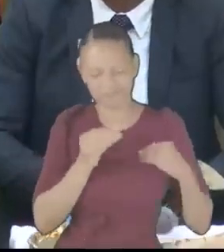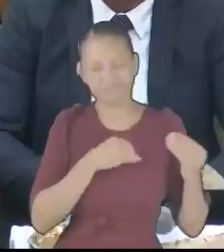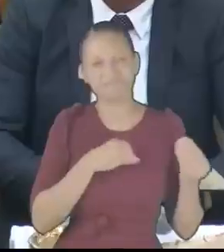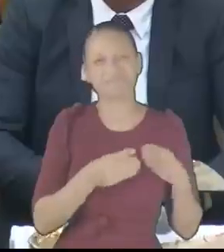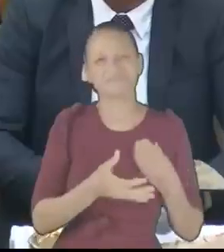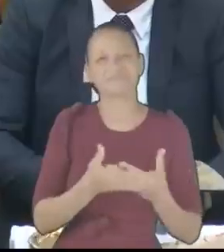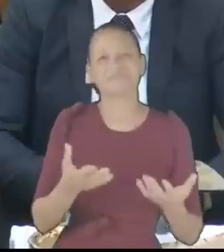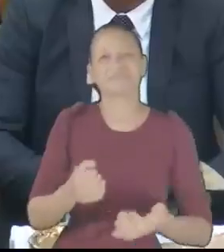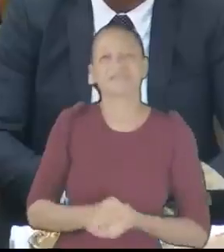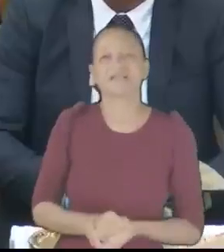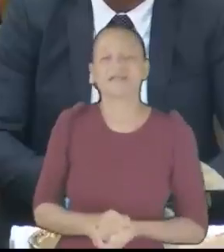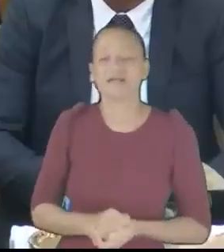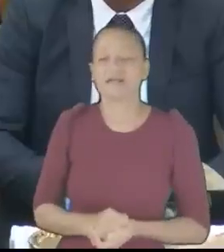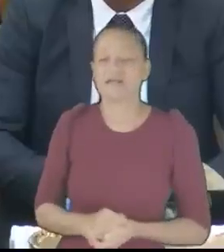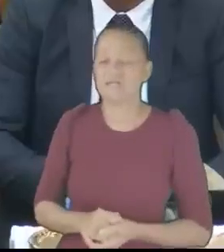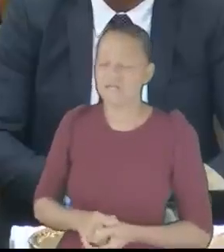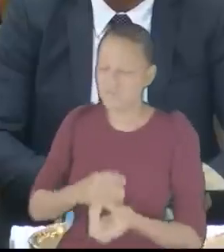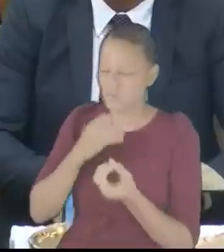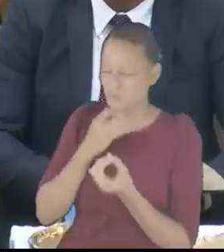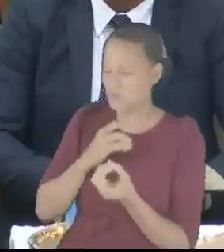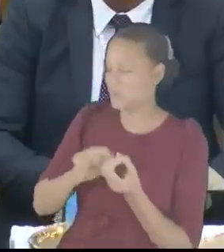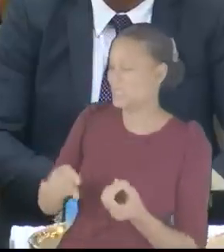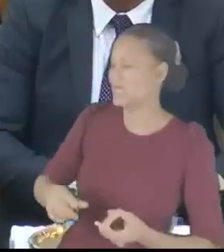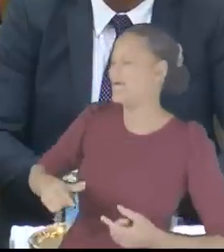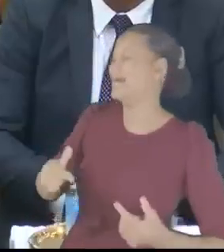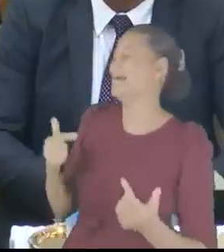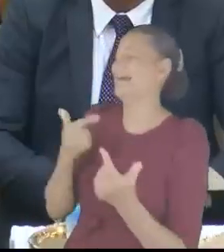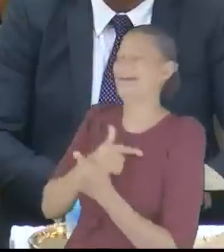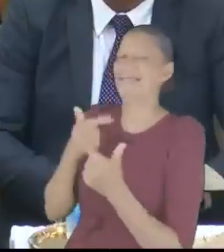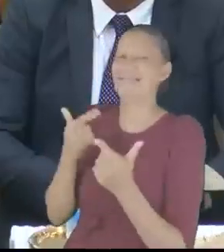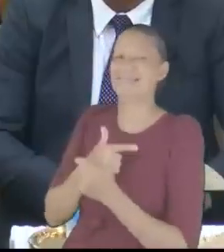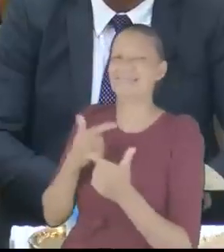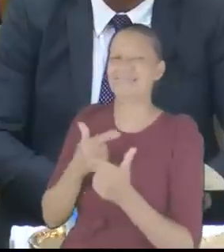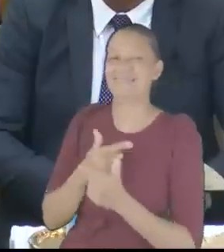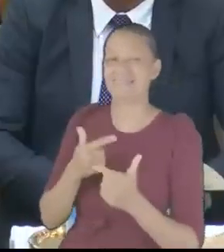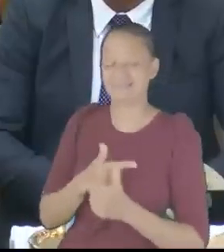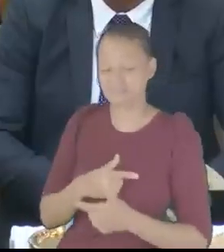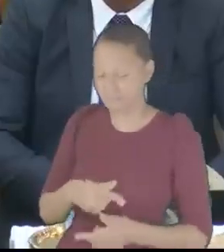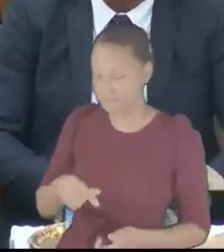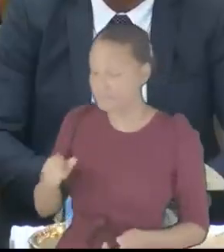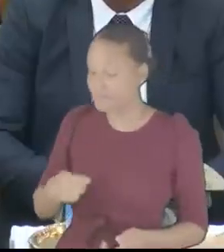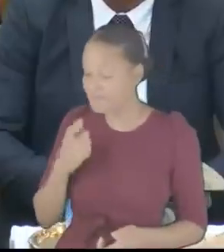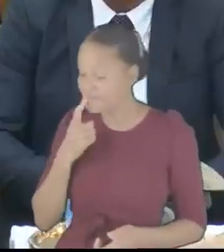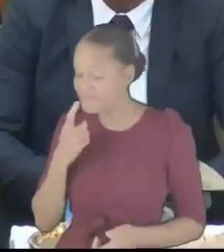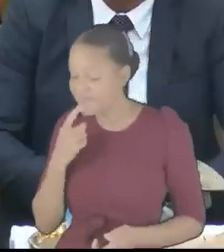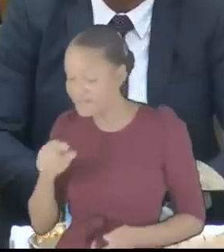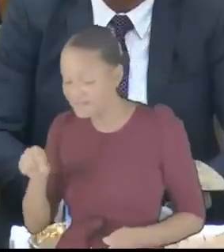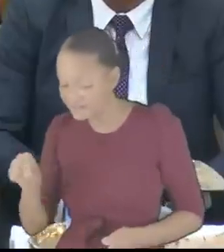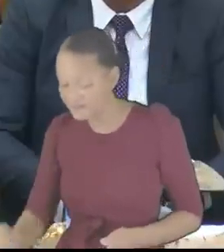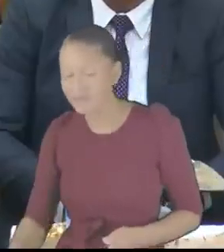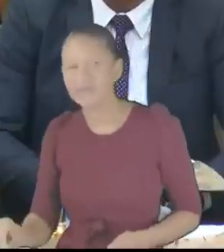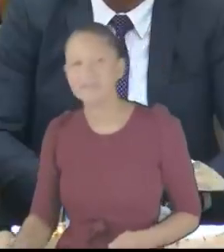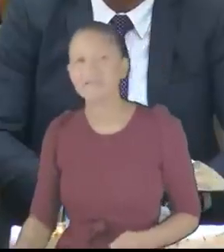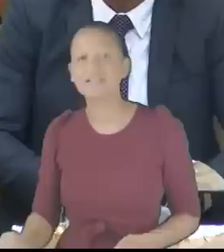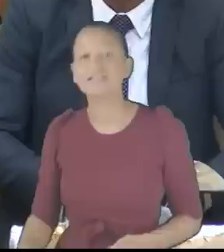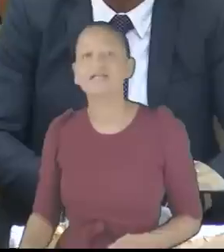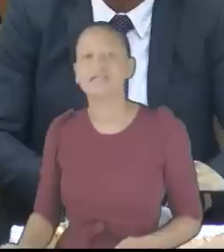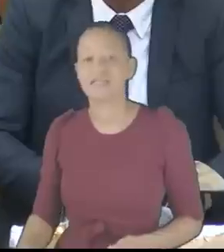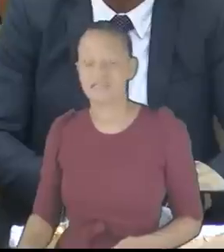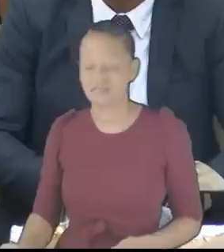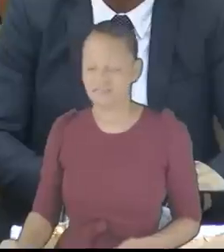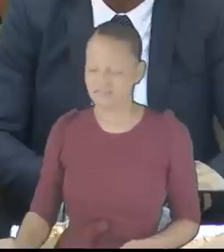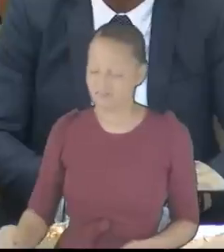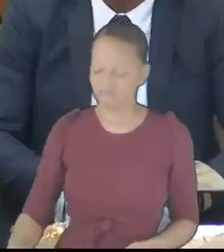Aí o diabo deu uma gargalhada. Martinho Lutero pegou a tinta vermelha, meteu no tinteiro,